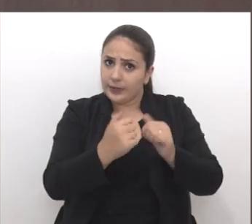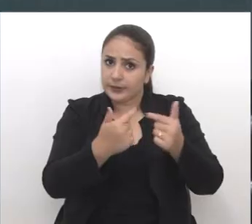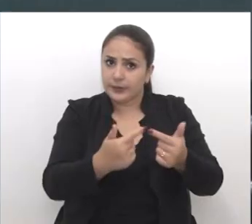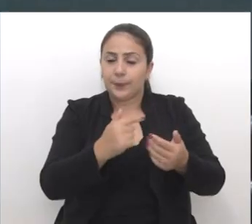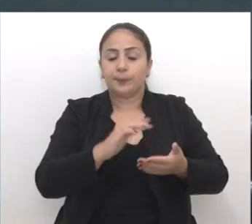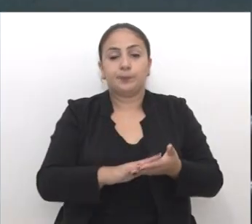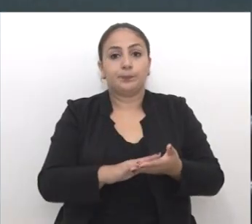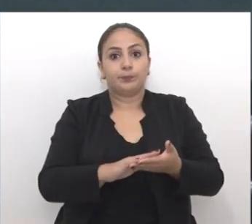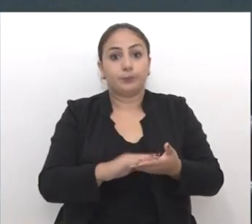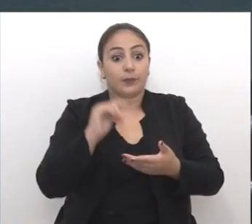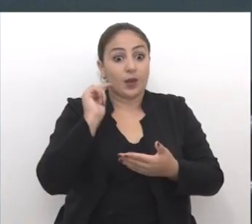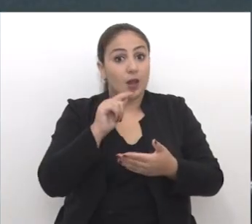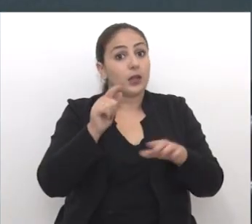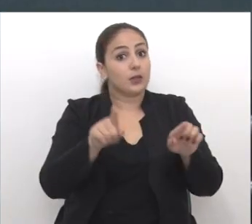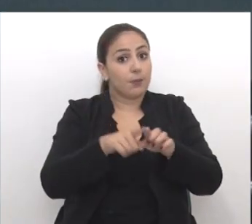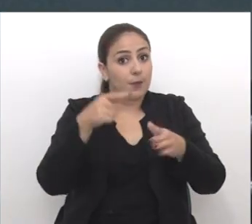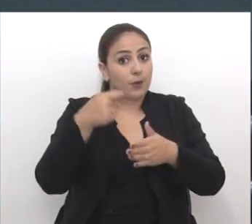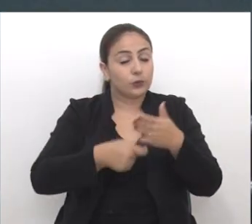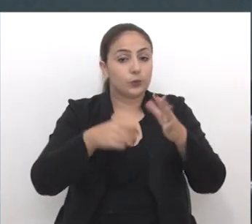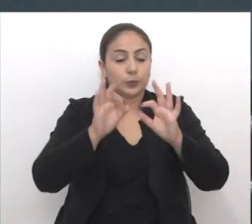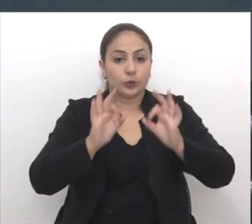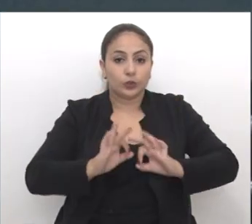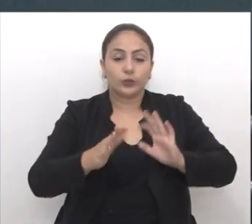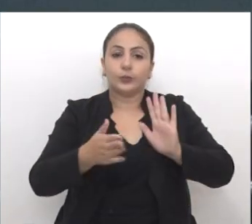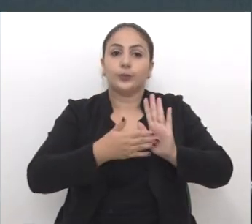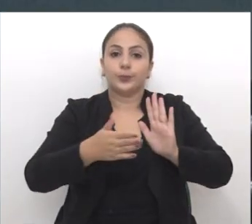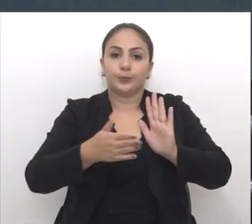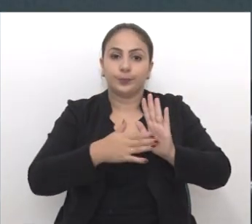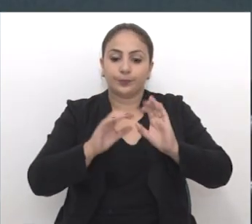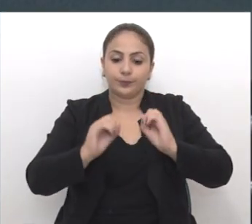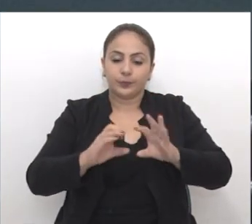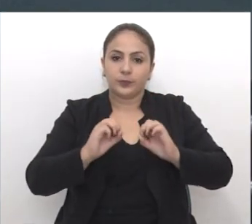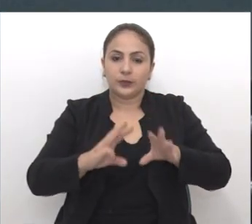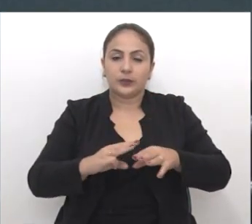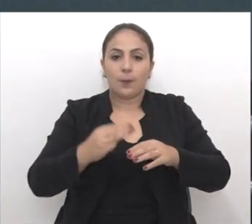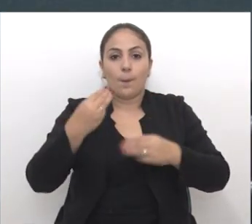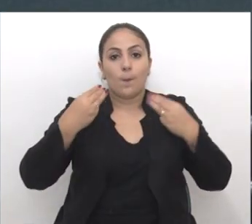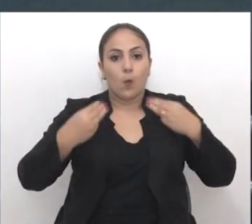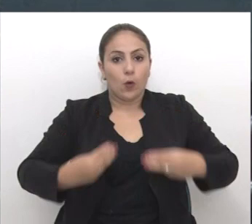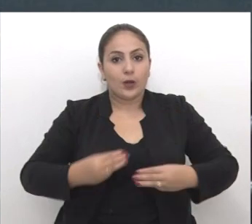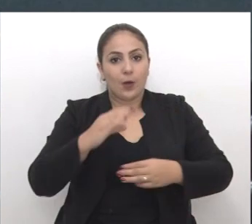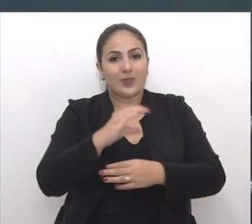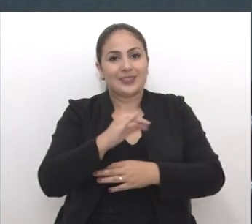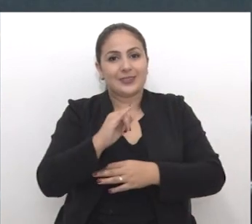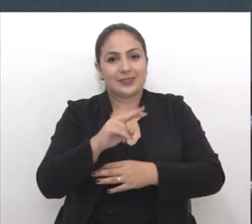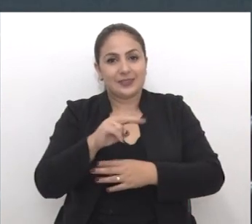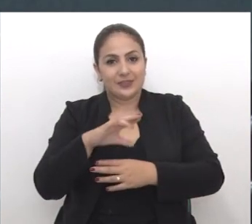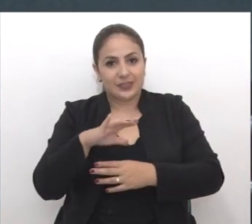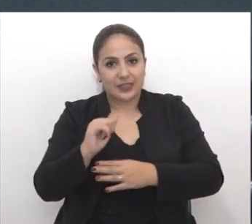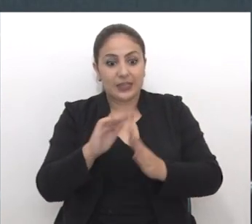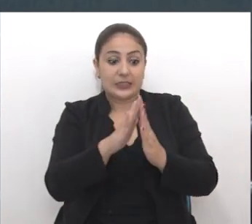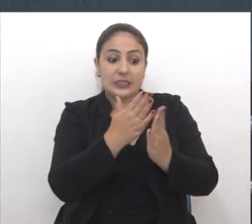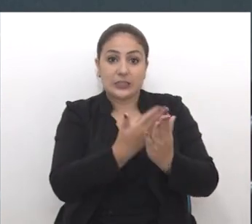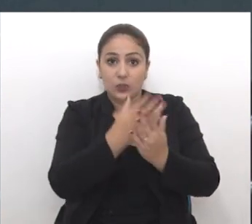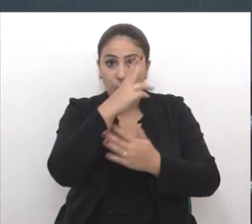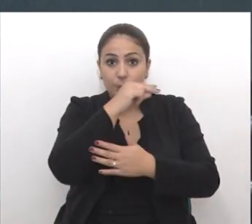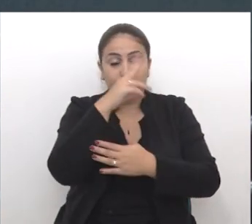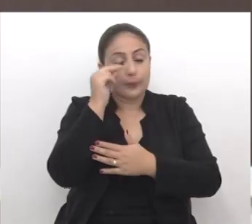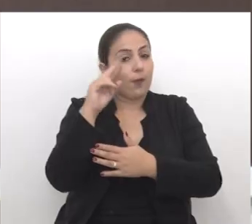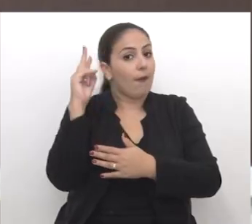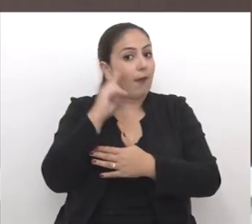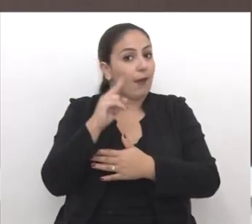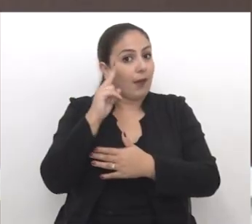medida. Ele, que também é autor de um projeto que propõe a educação moral e cívica nas escolas